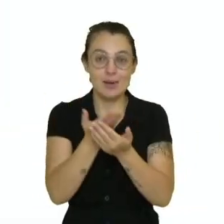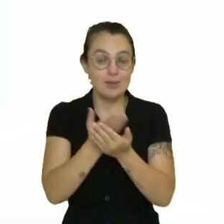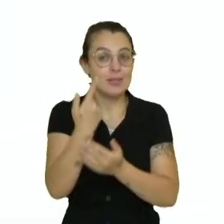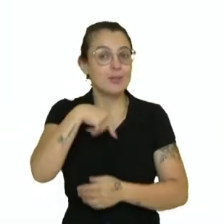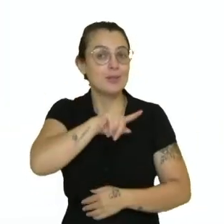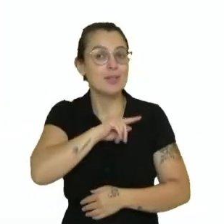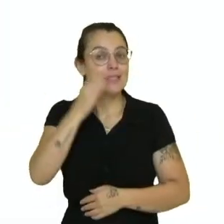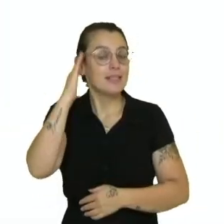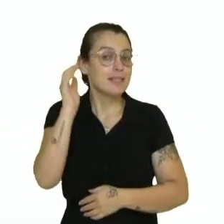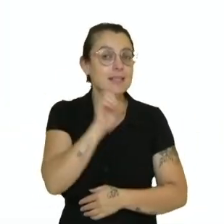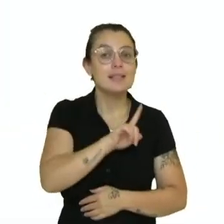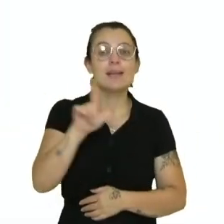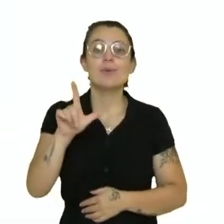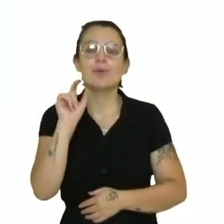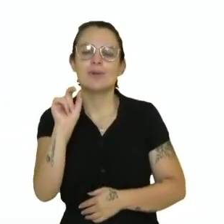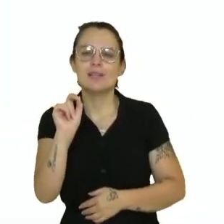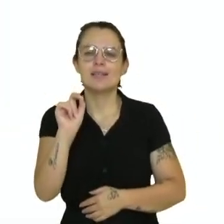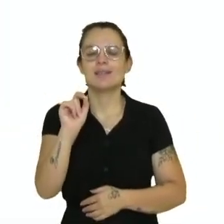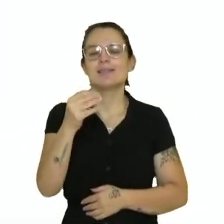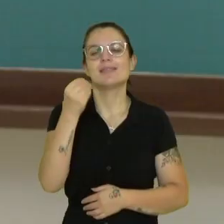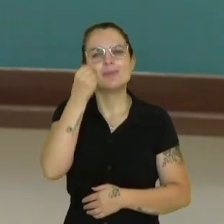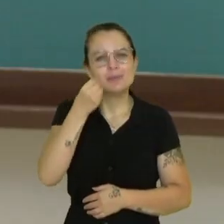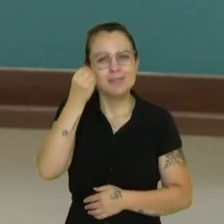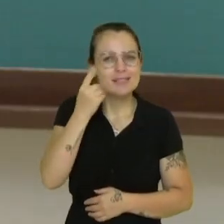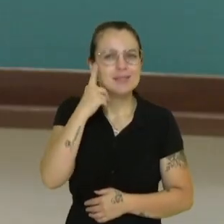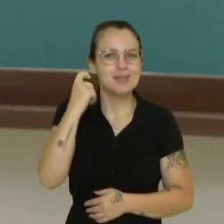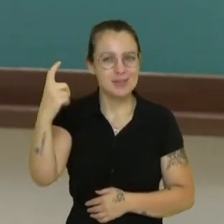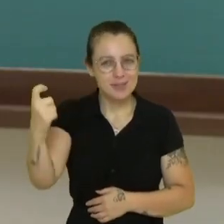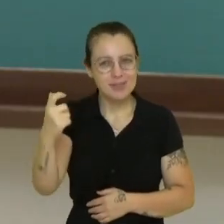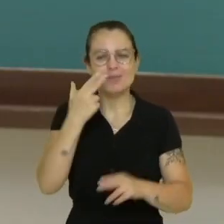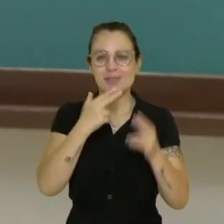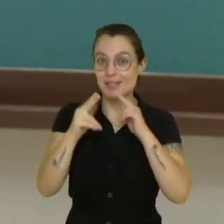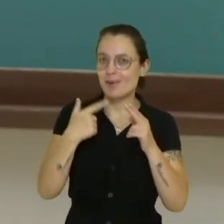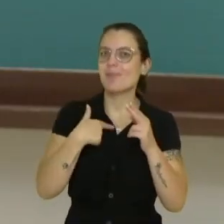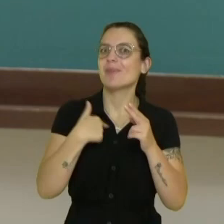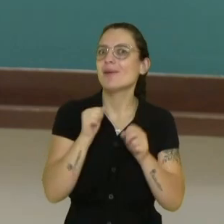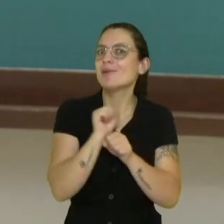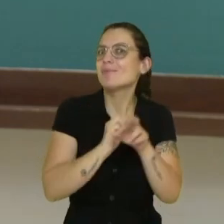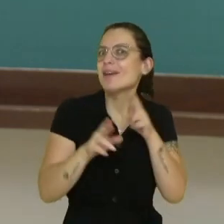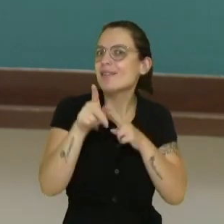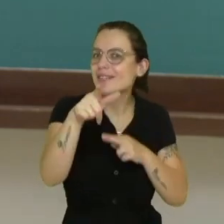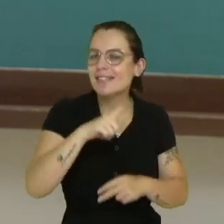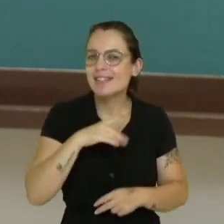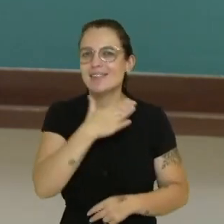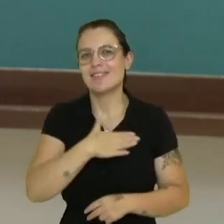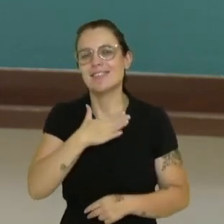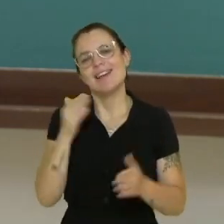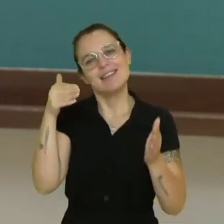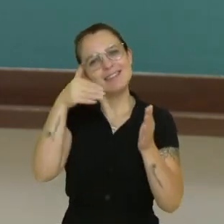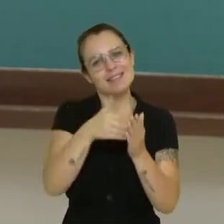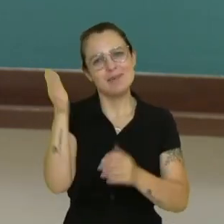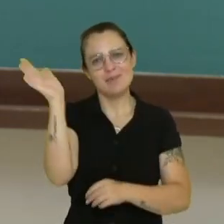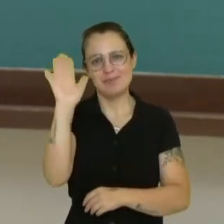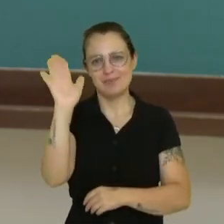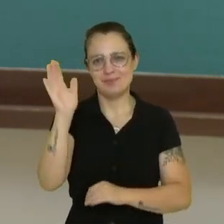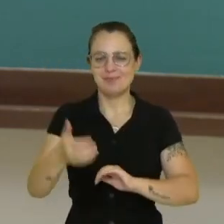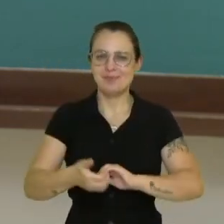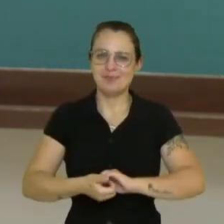a experimentação sonora e musical. Eu realmente espero que você tenha gostado e até breve!